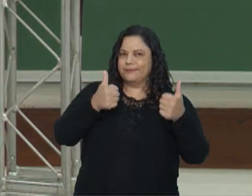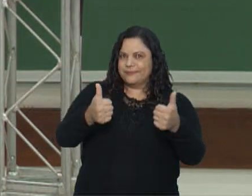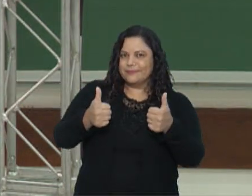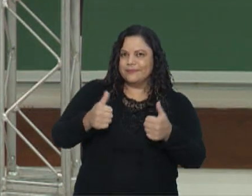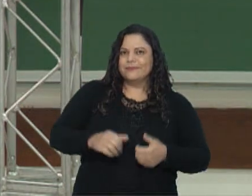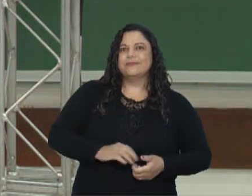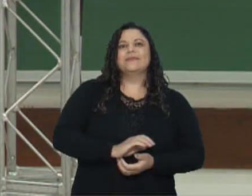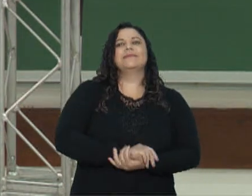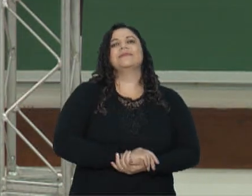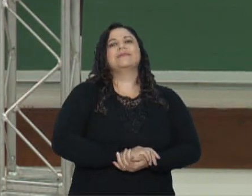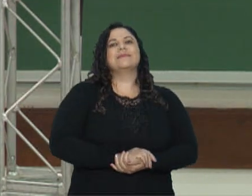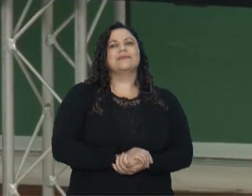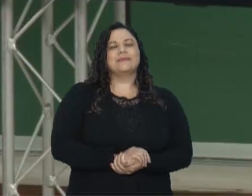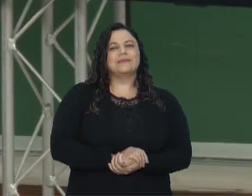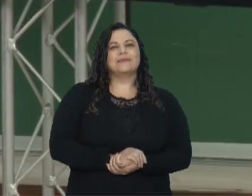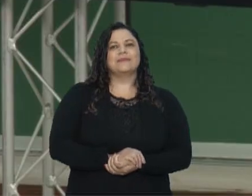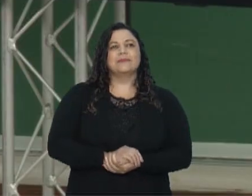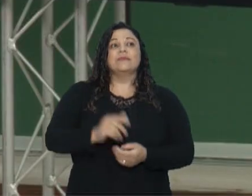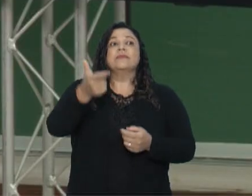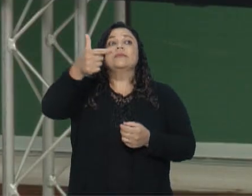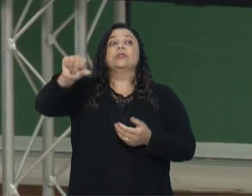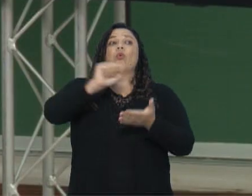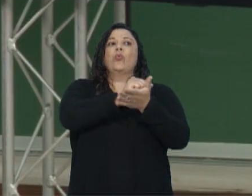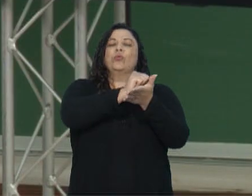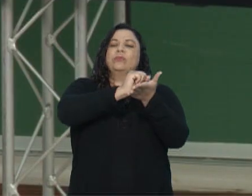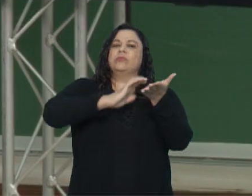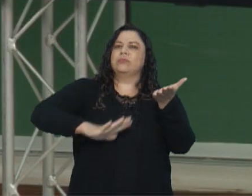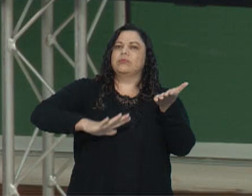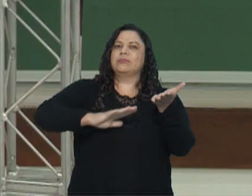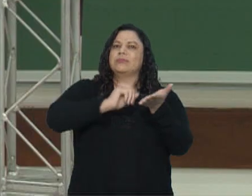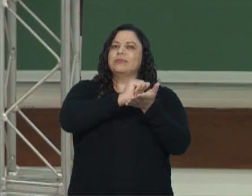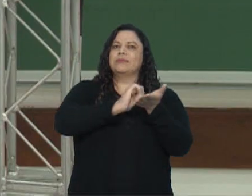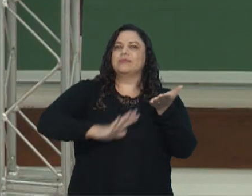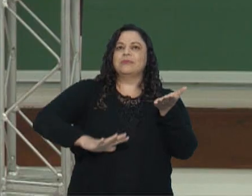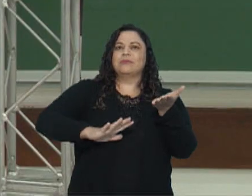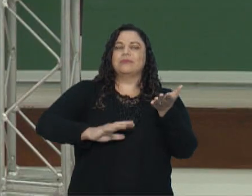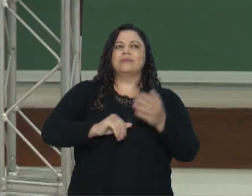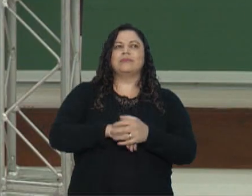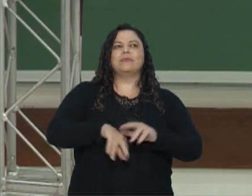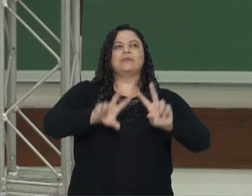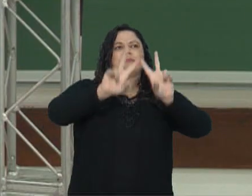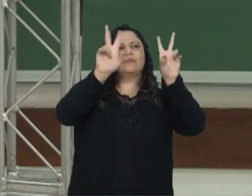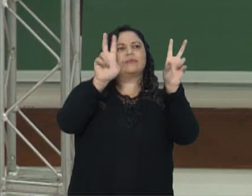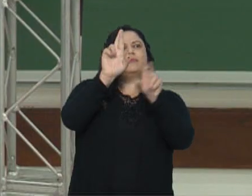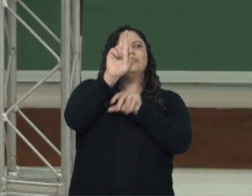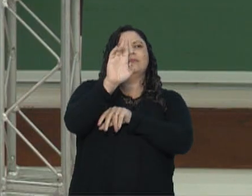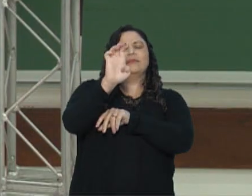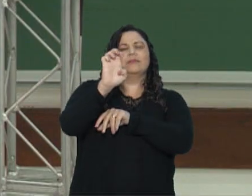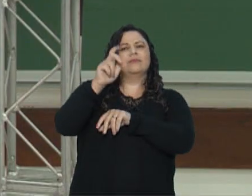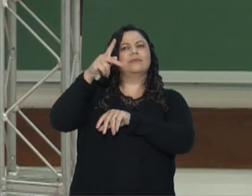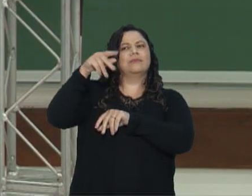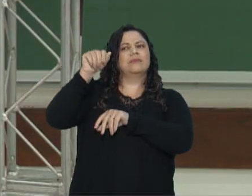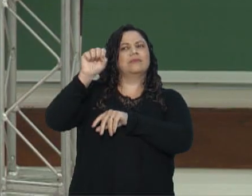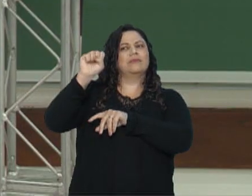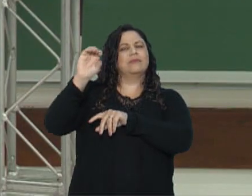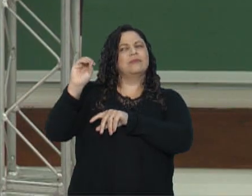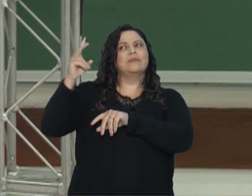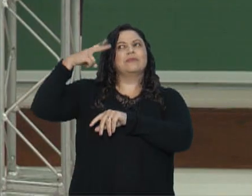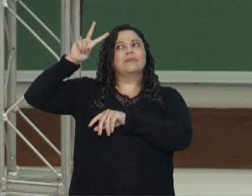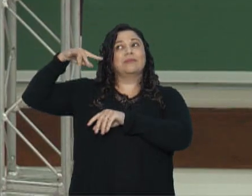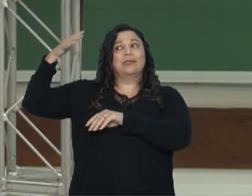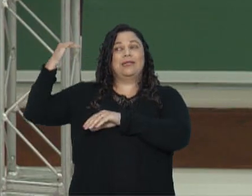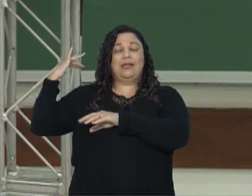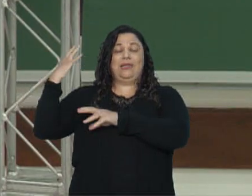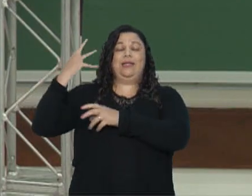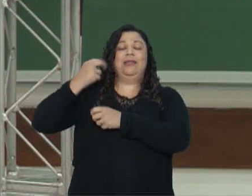bem, seguimos. Outro exercício, repassando. Olha só, nós estamos retomando conteúdos que nós